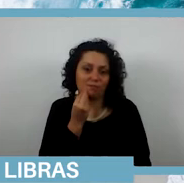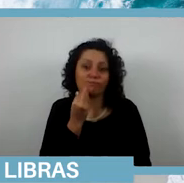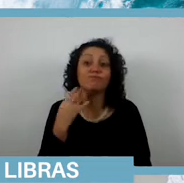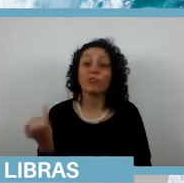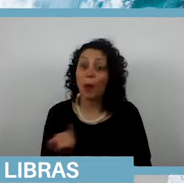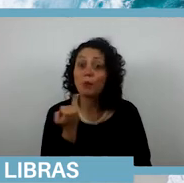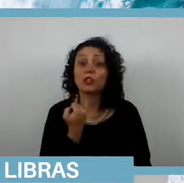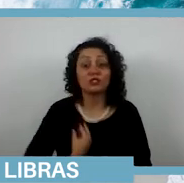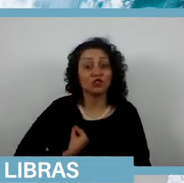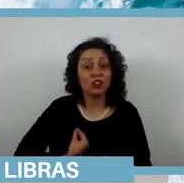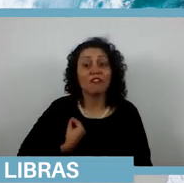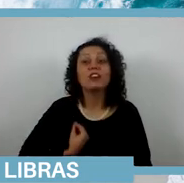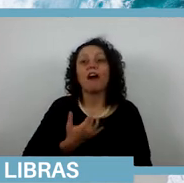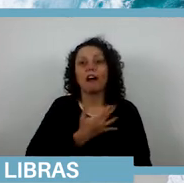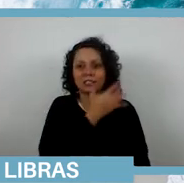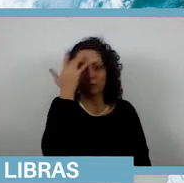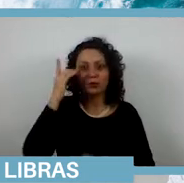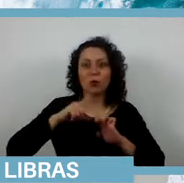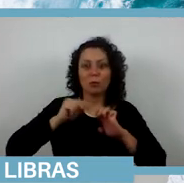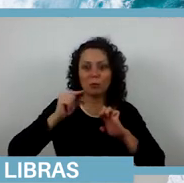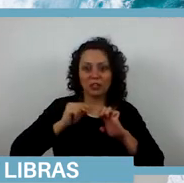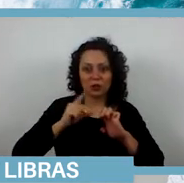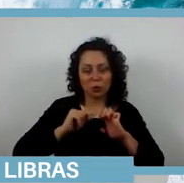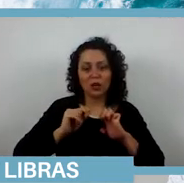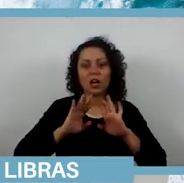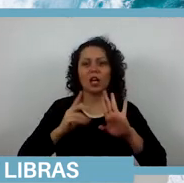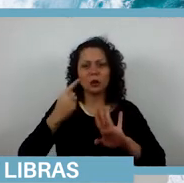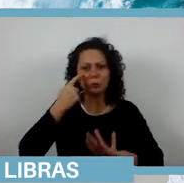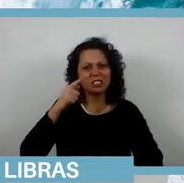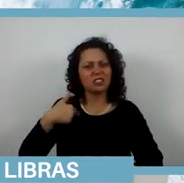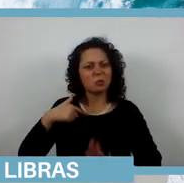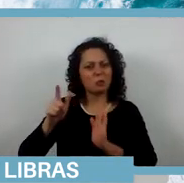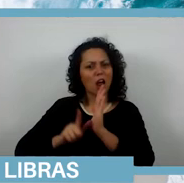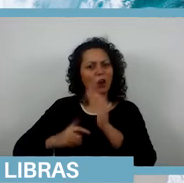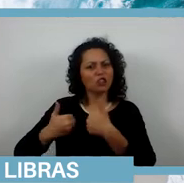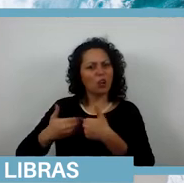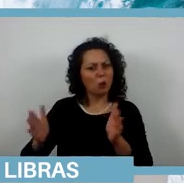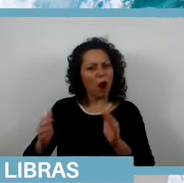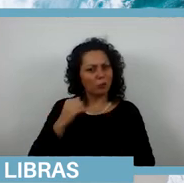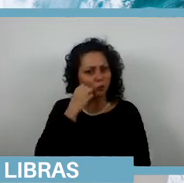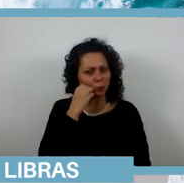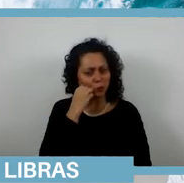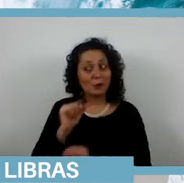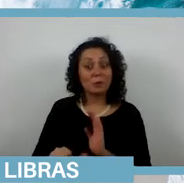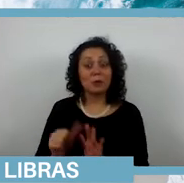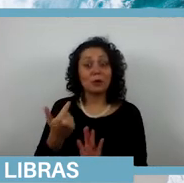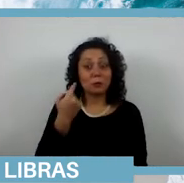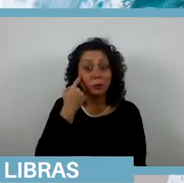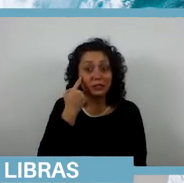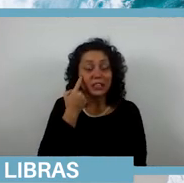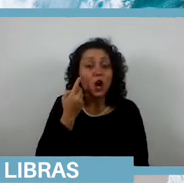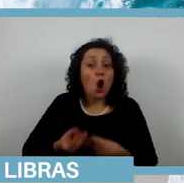na vida empreendedora né e antes de eu pensar Nossa será que abrir uma loja antes disso tudo você tem que pensar numa versão